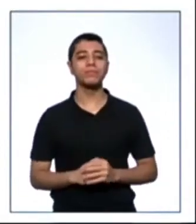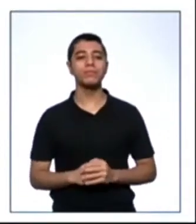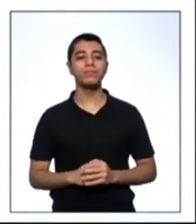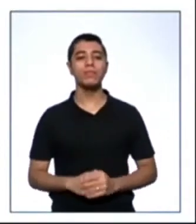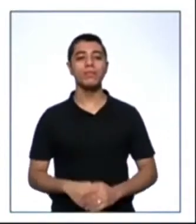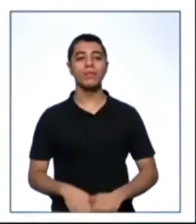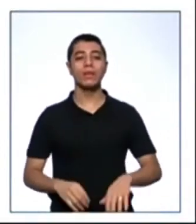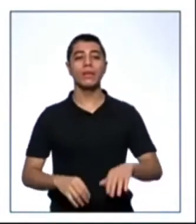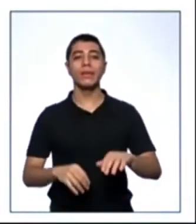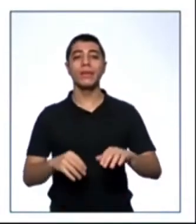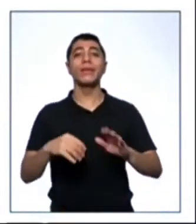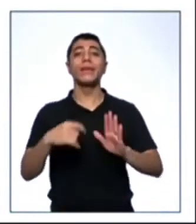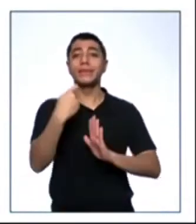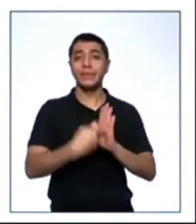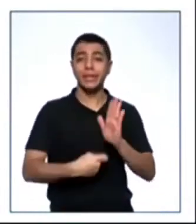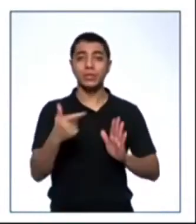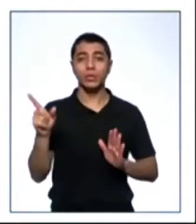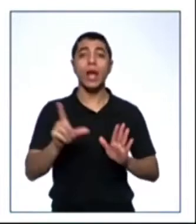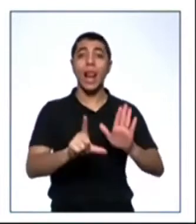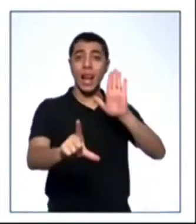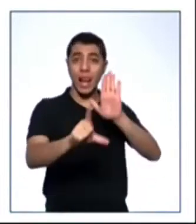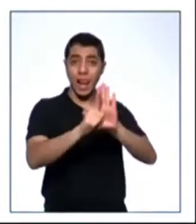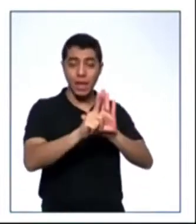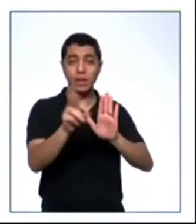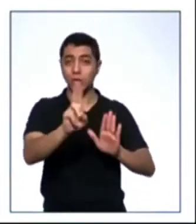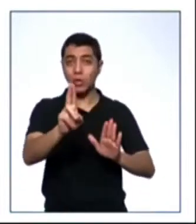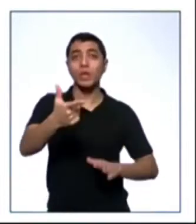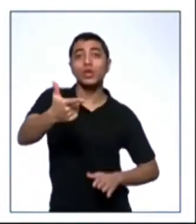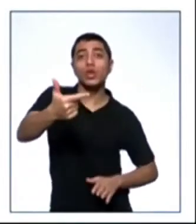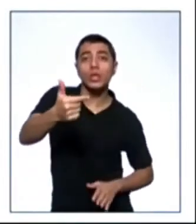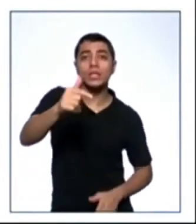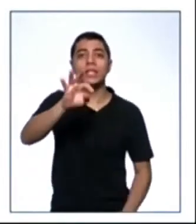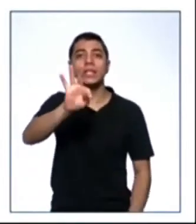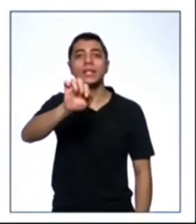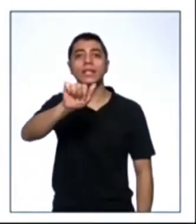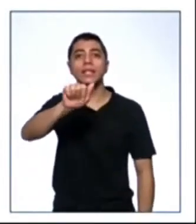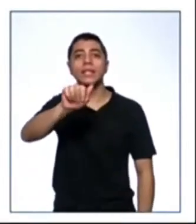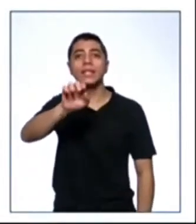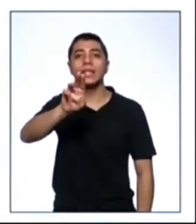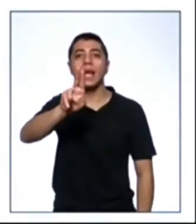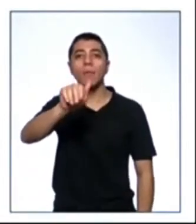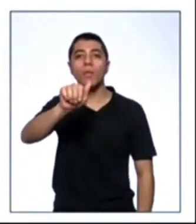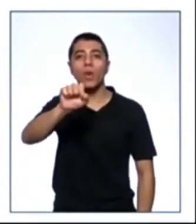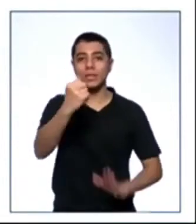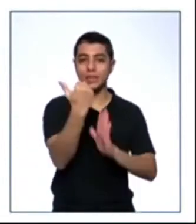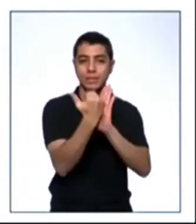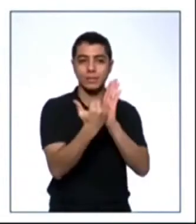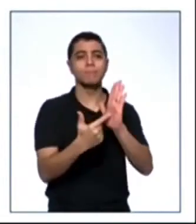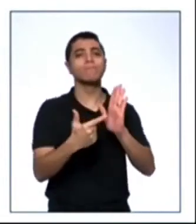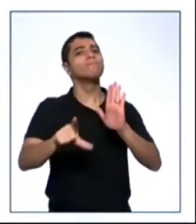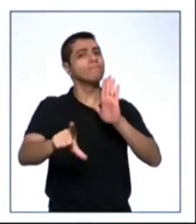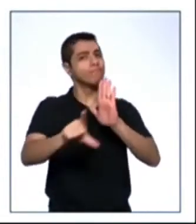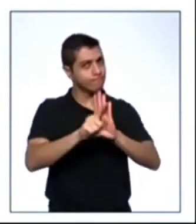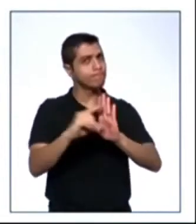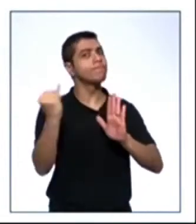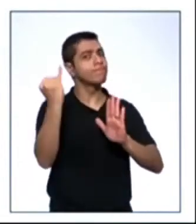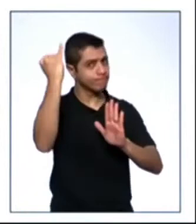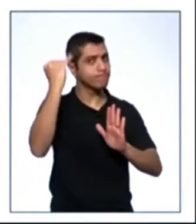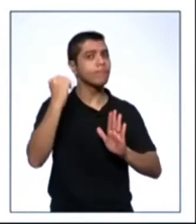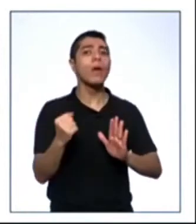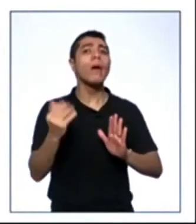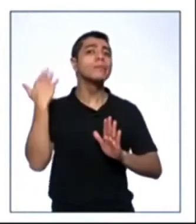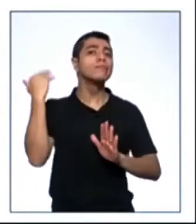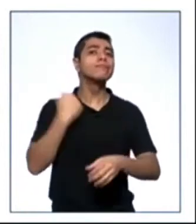romano, uma das principais heranças romanas que chegaram até nós. Maravilha, uma lei romana importante. A publicação dessas leis, por volta